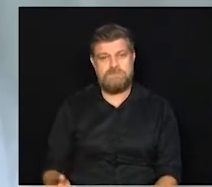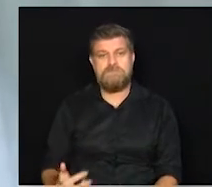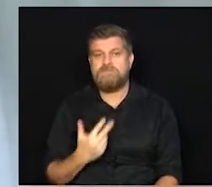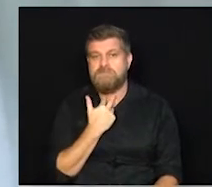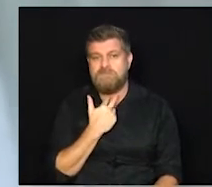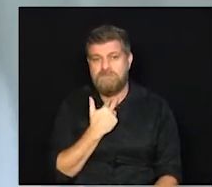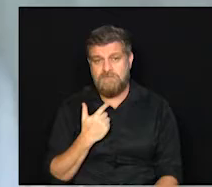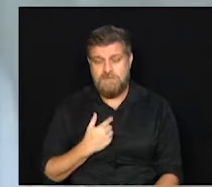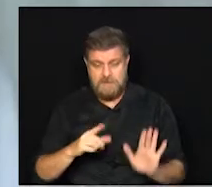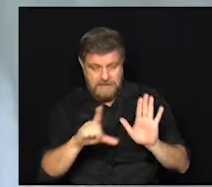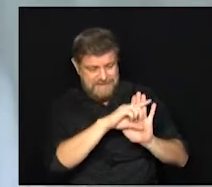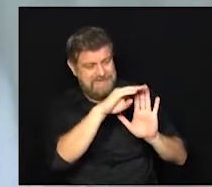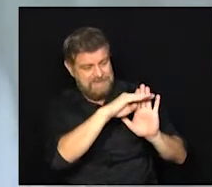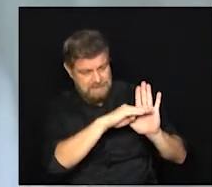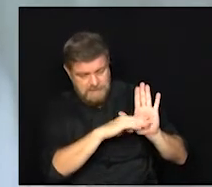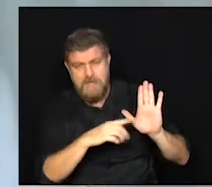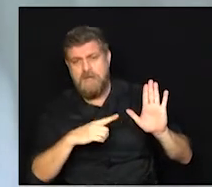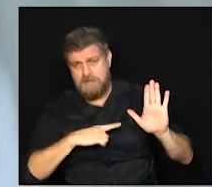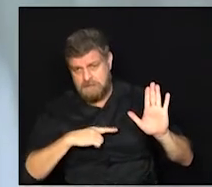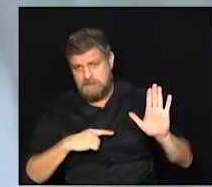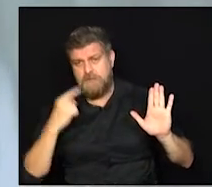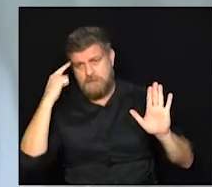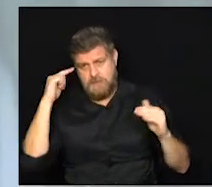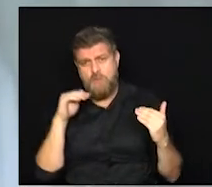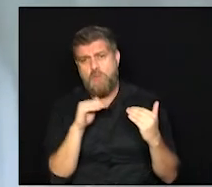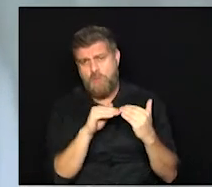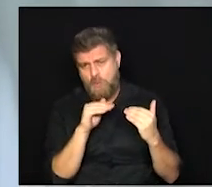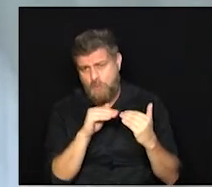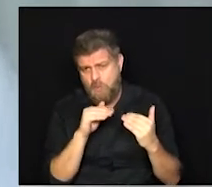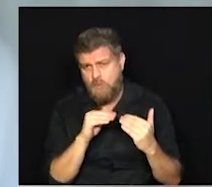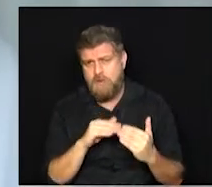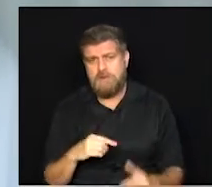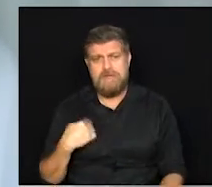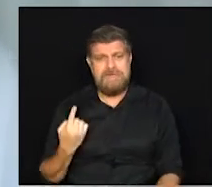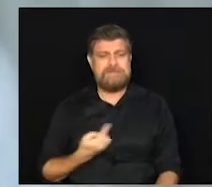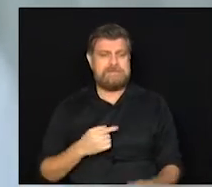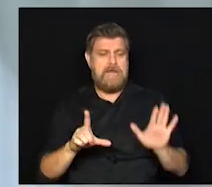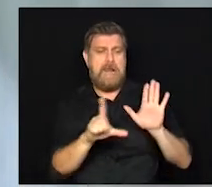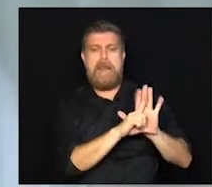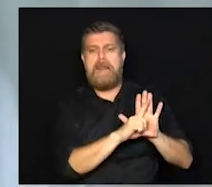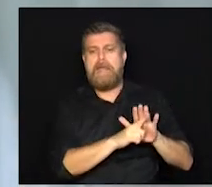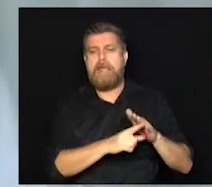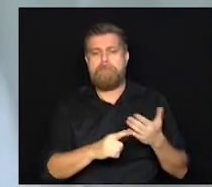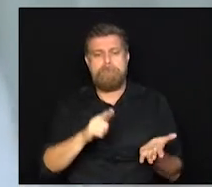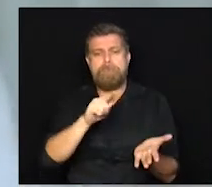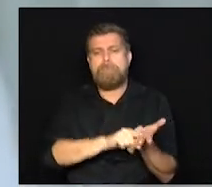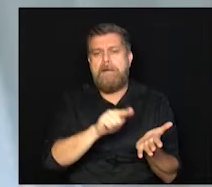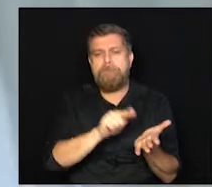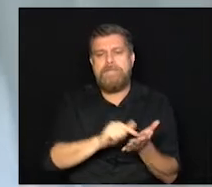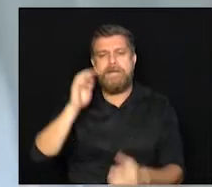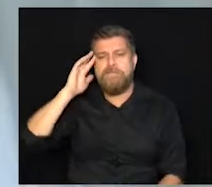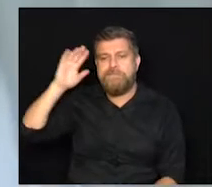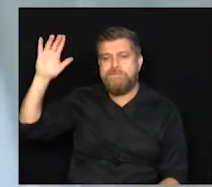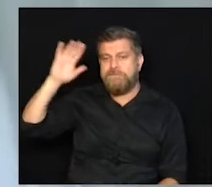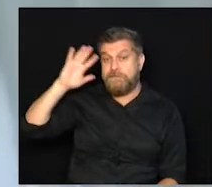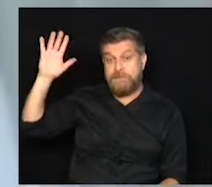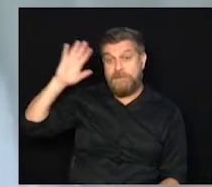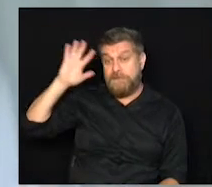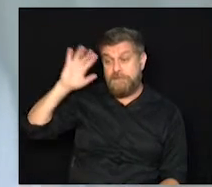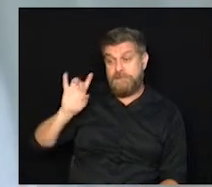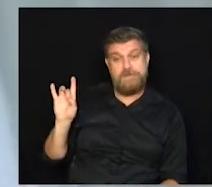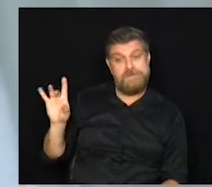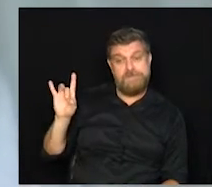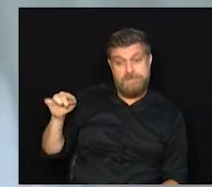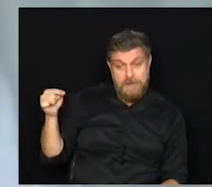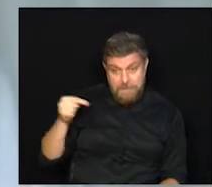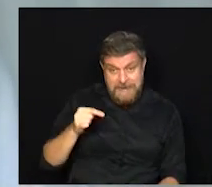muita gente aqui dizendo, e eu concordo, a gente não pode ter só leis no papel. A gente tem que ter a efetivação dessa